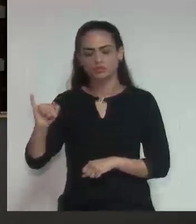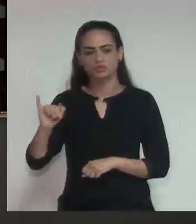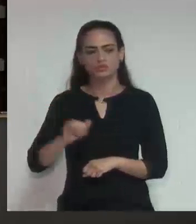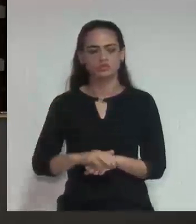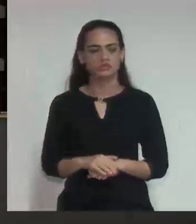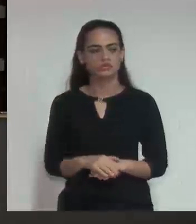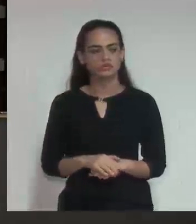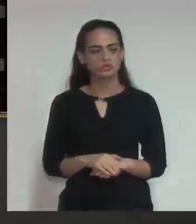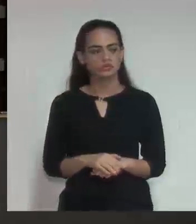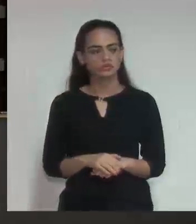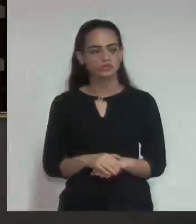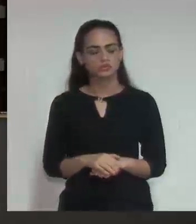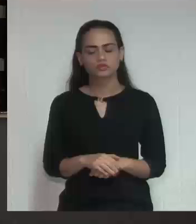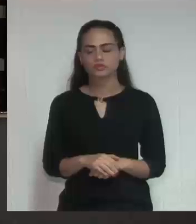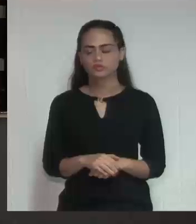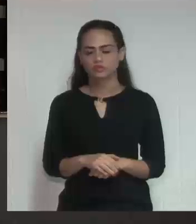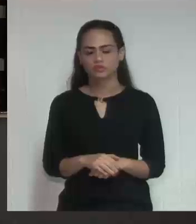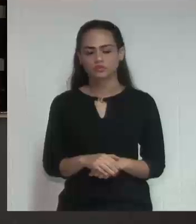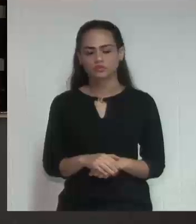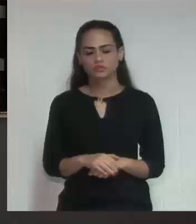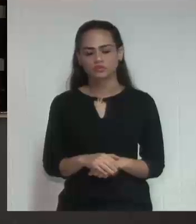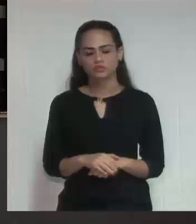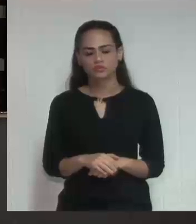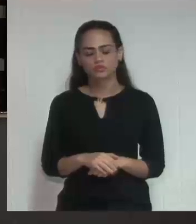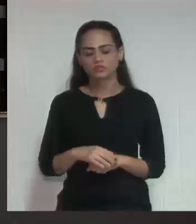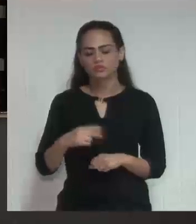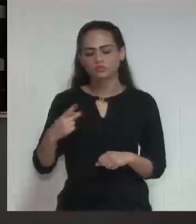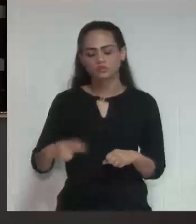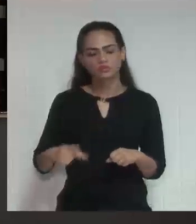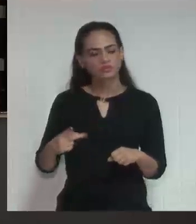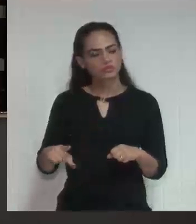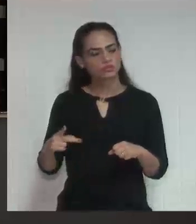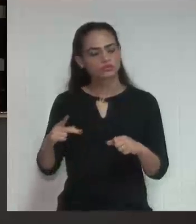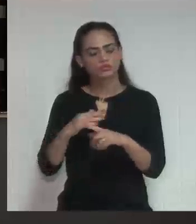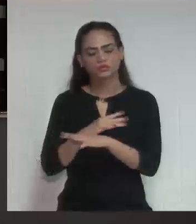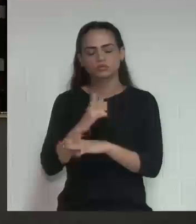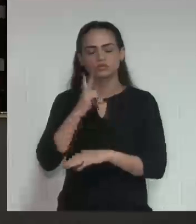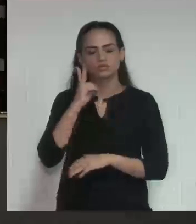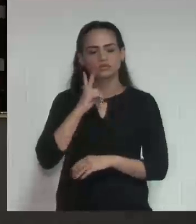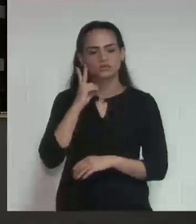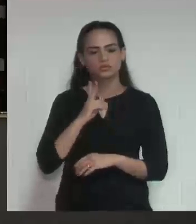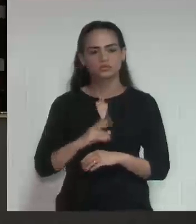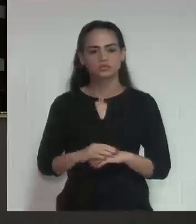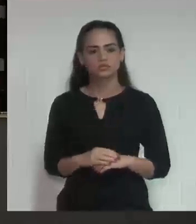Da denominação Avenida 1, situada no Distrito Industrial de Vinhedo.